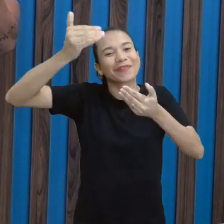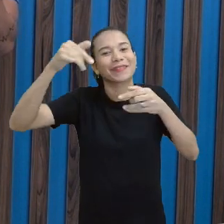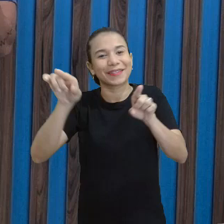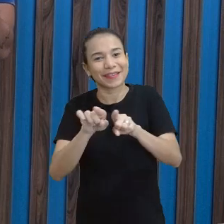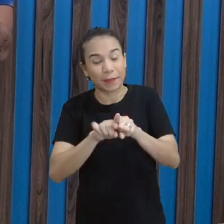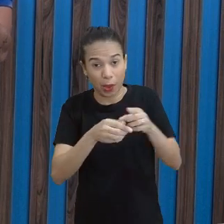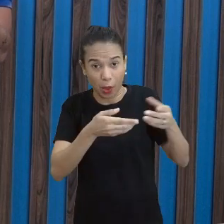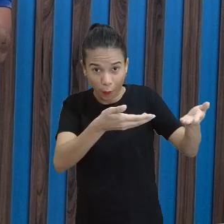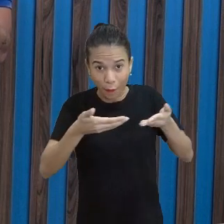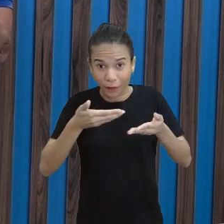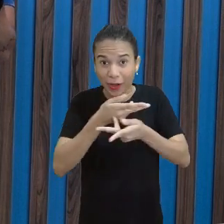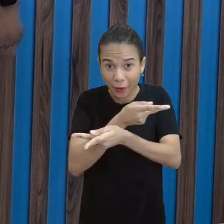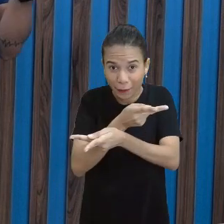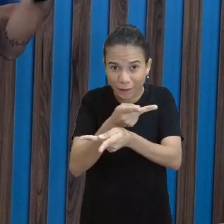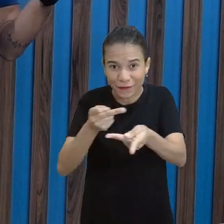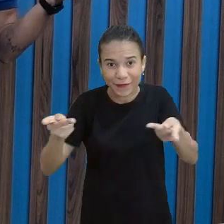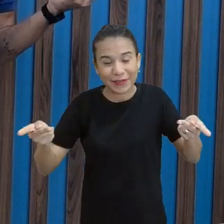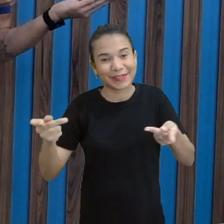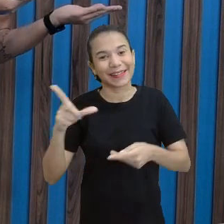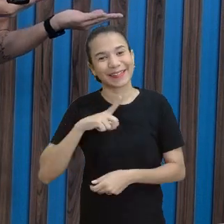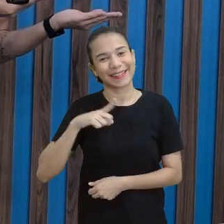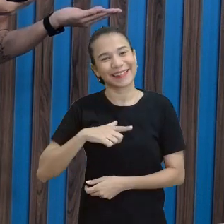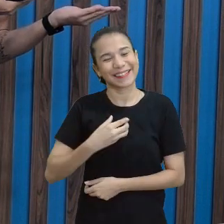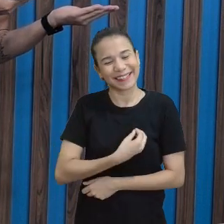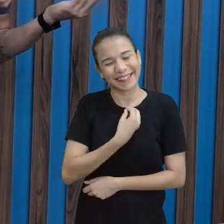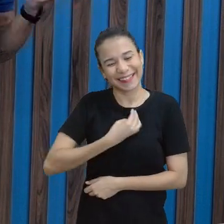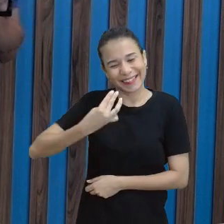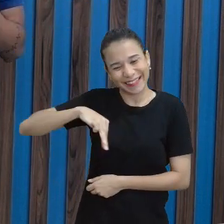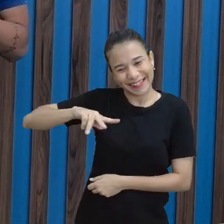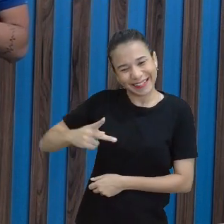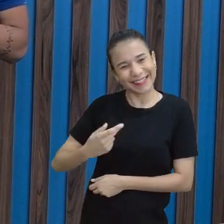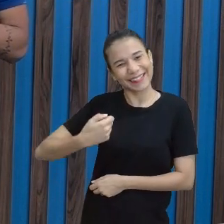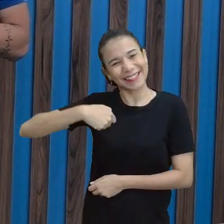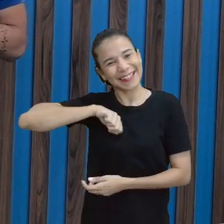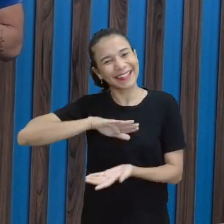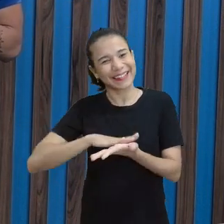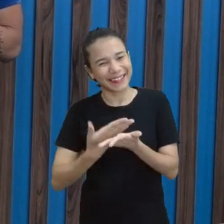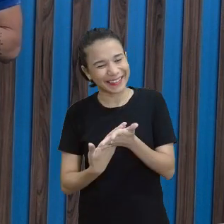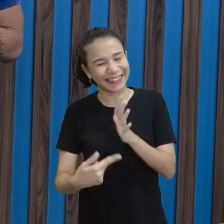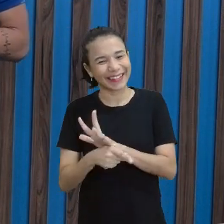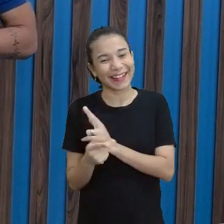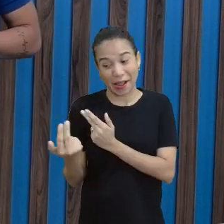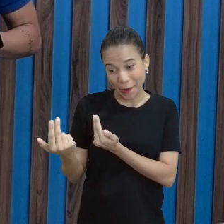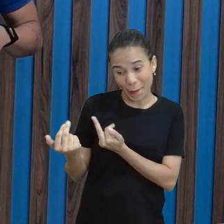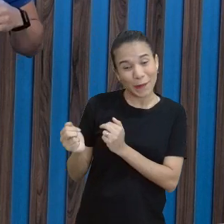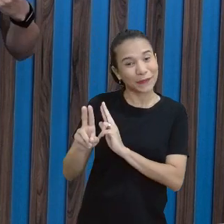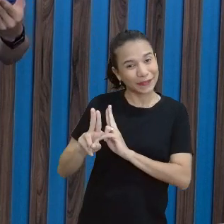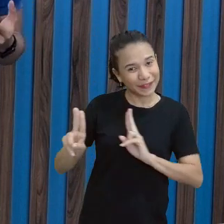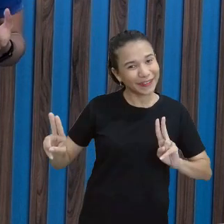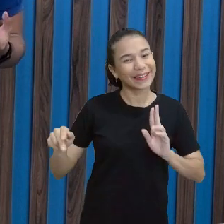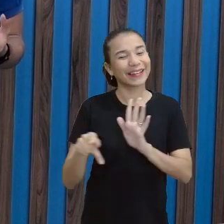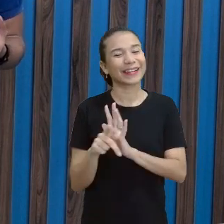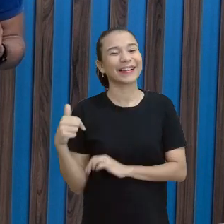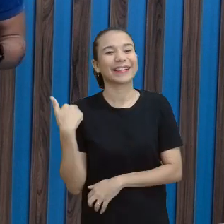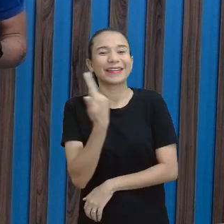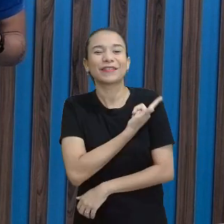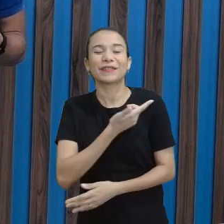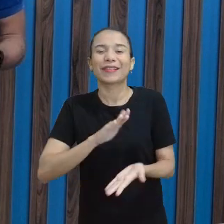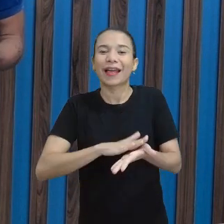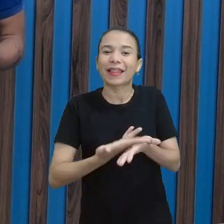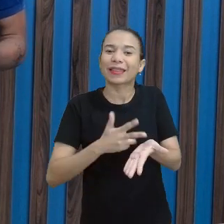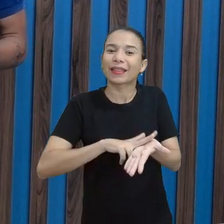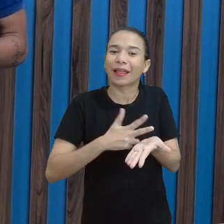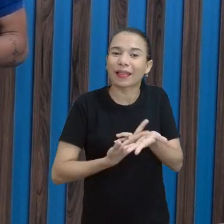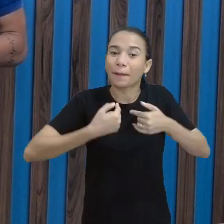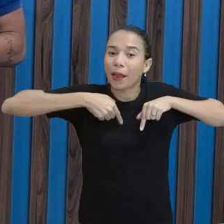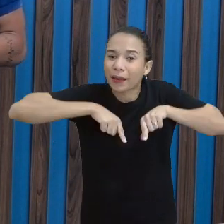fazendo um convite para vocês, para a nossa querida Helena, que está aqui, é minha xará, Fazendo aí a tradução